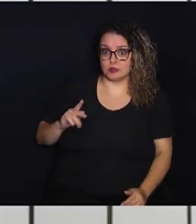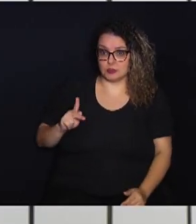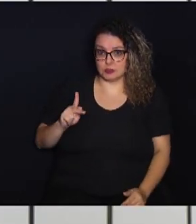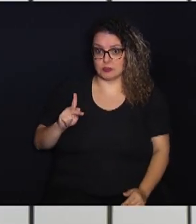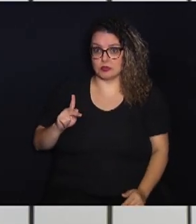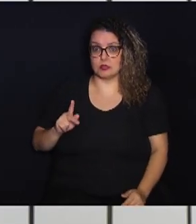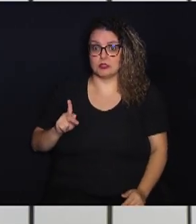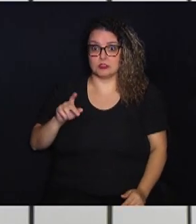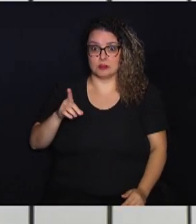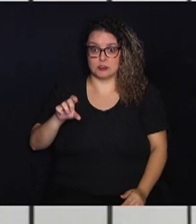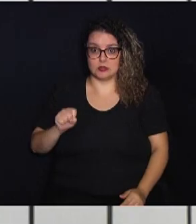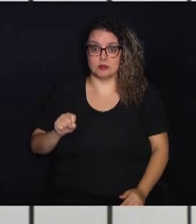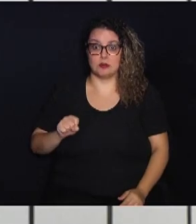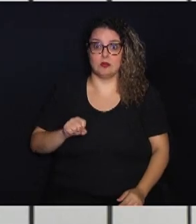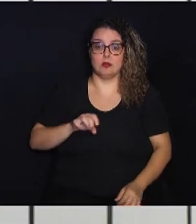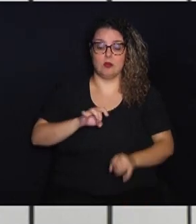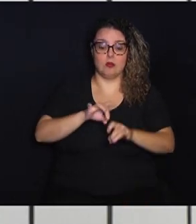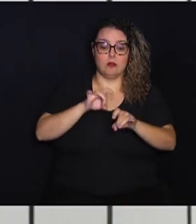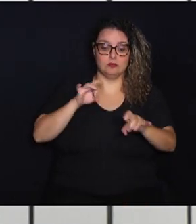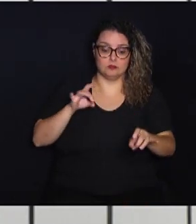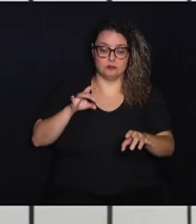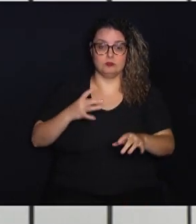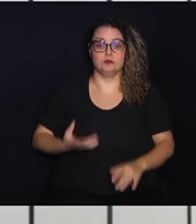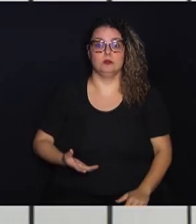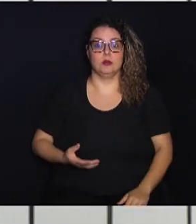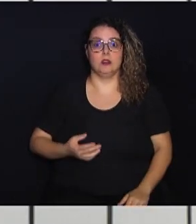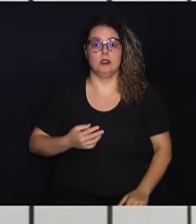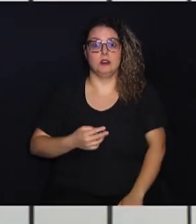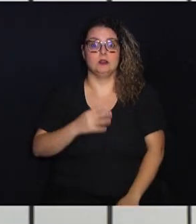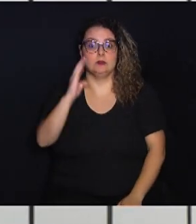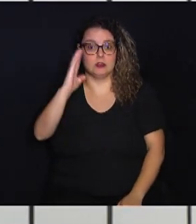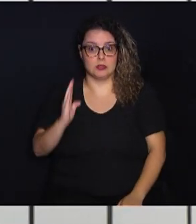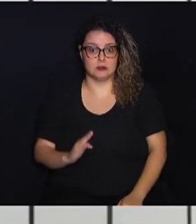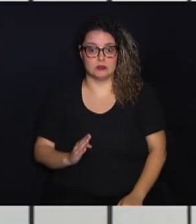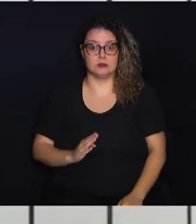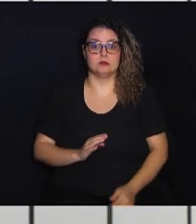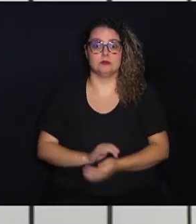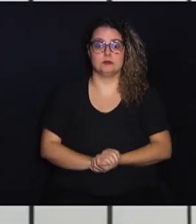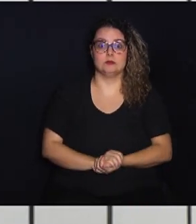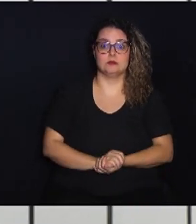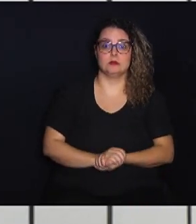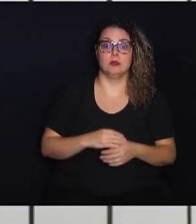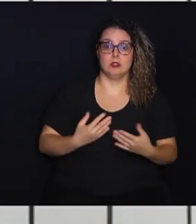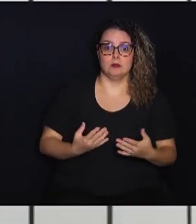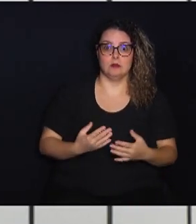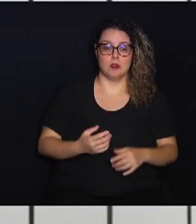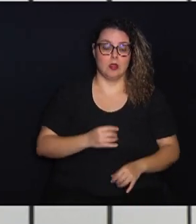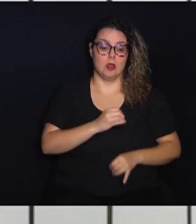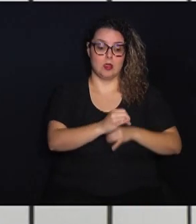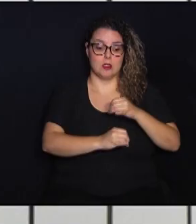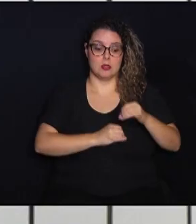Brasil 2023, o número de crianças que se conectam cedo à internet cresceu.